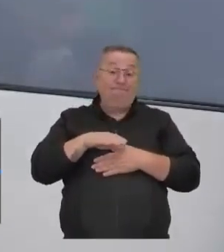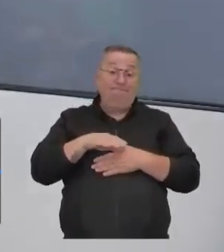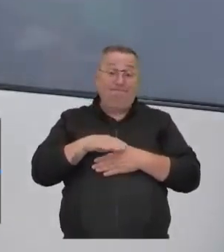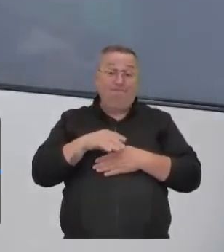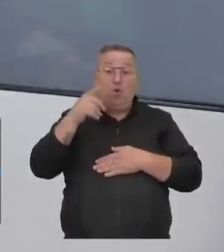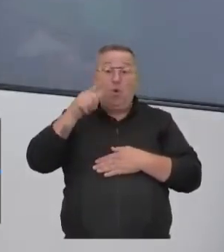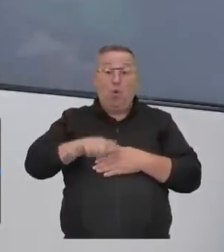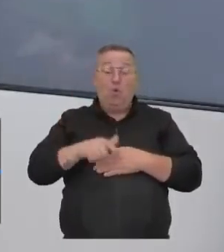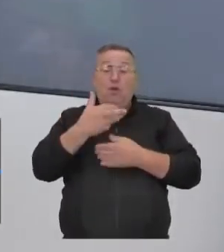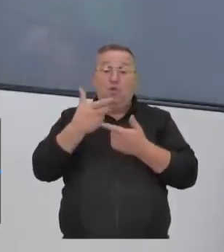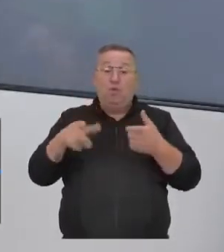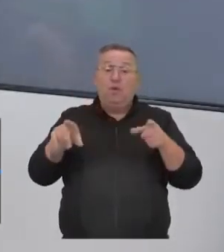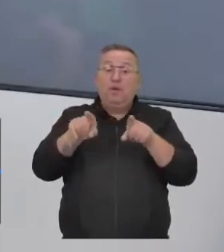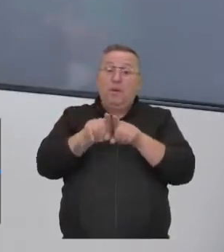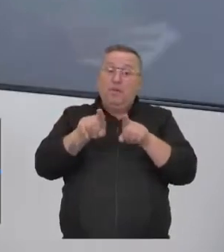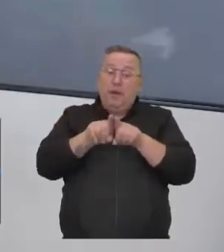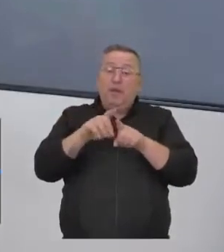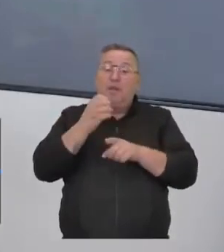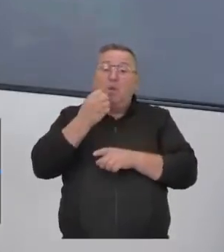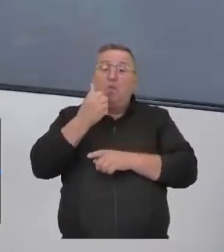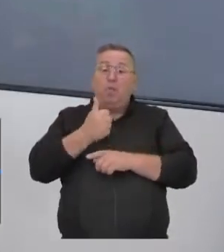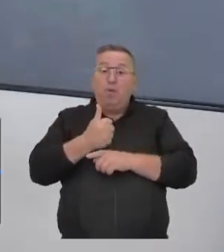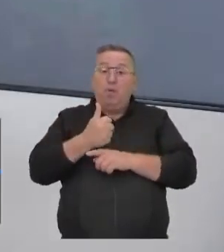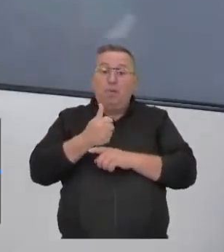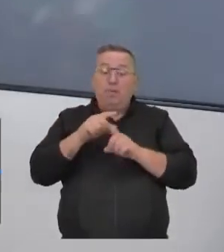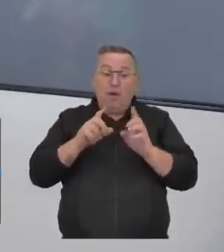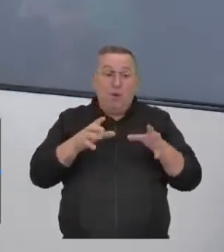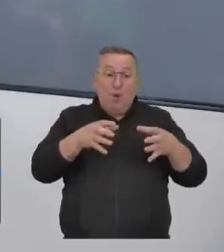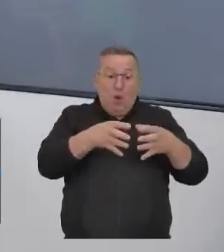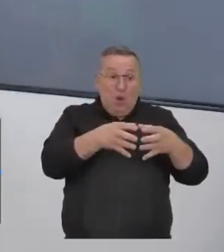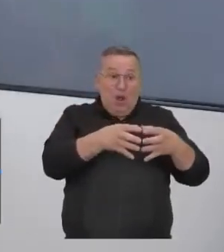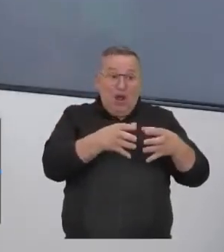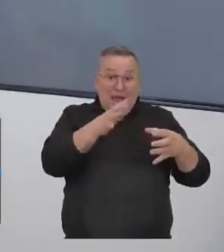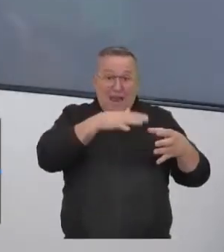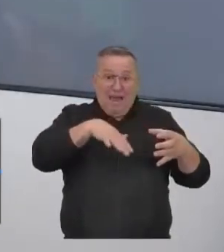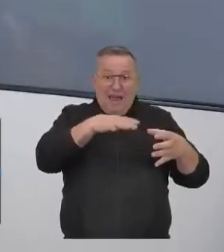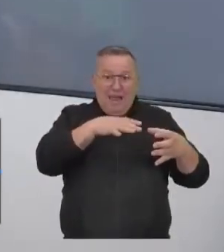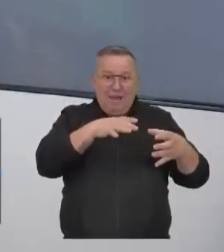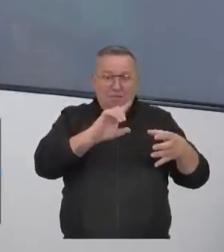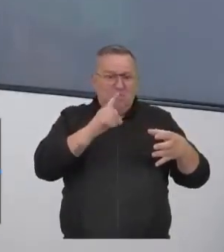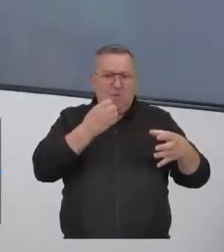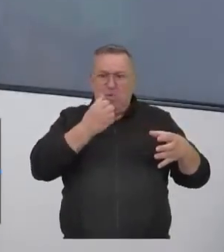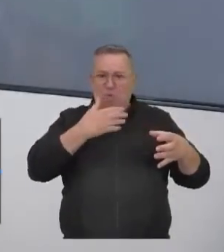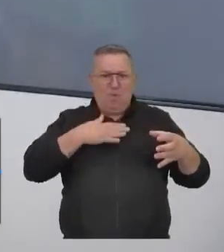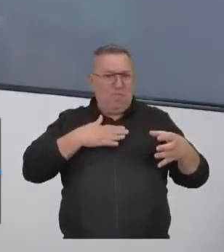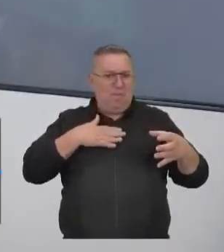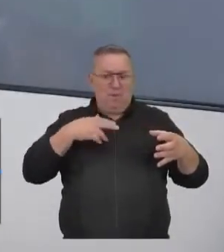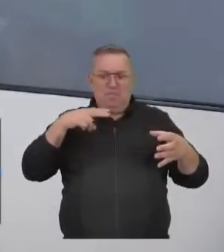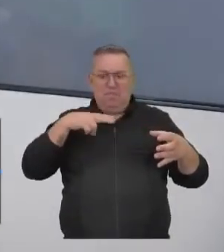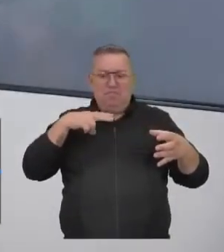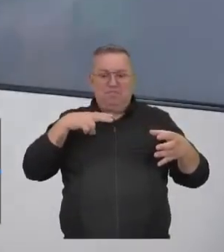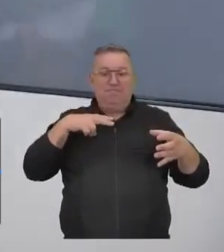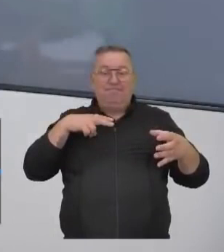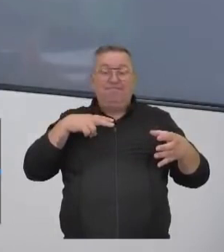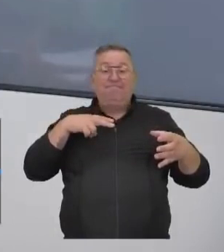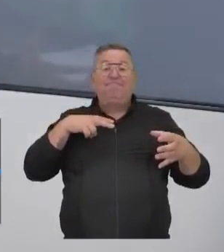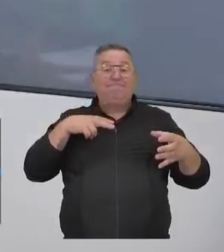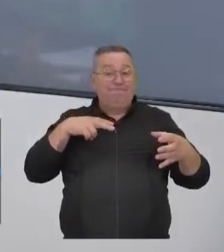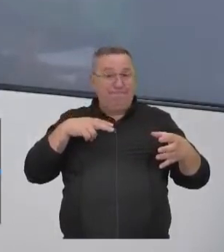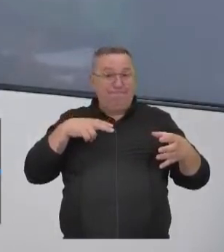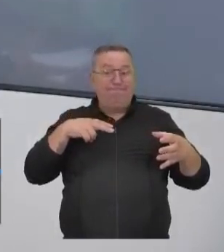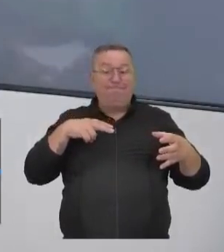Outras soluções, elas são boas para o coletivo, mas não são boas para mim individualmente. E